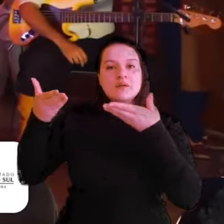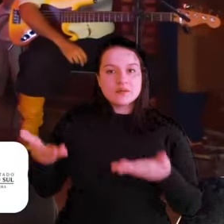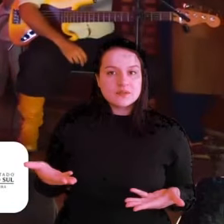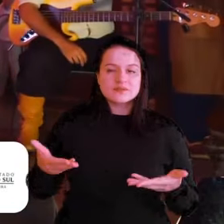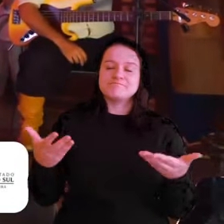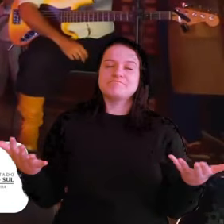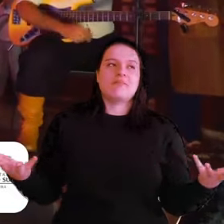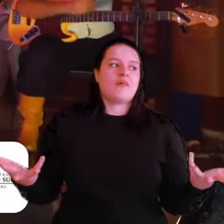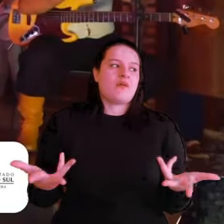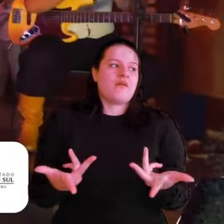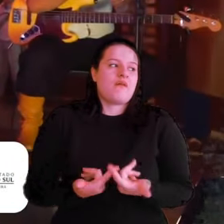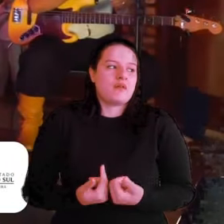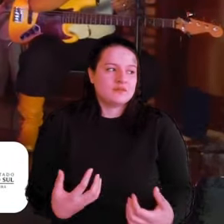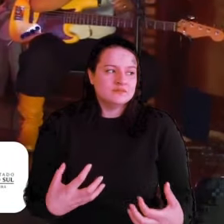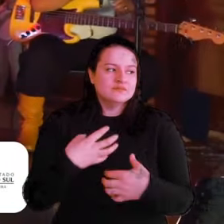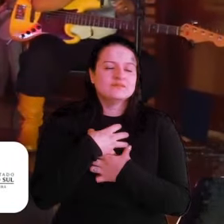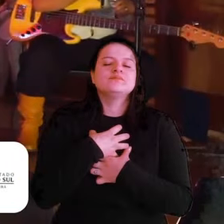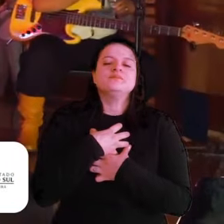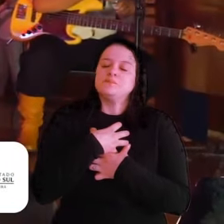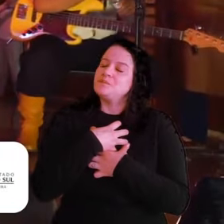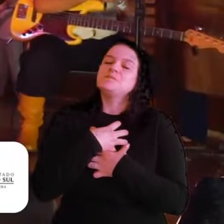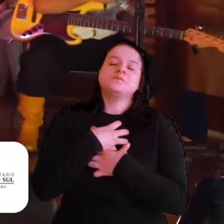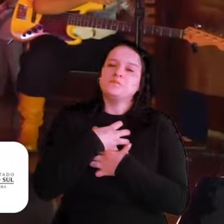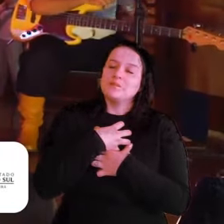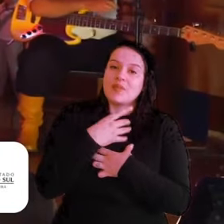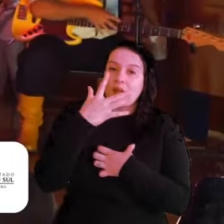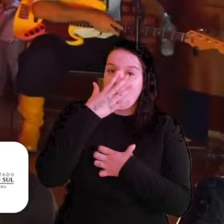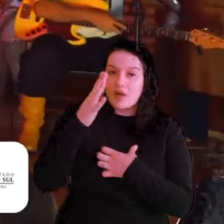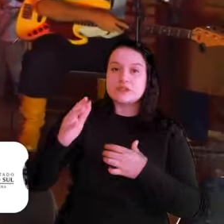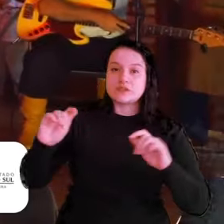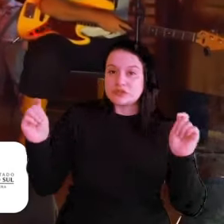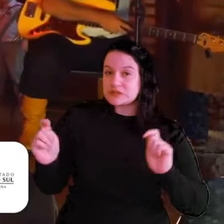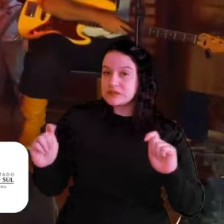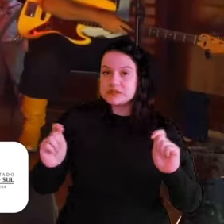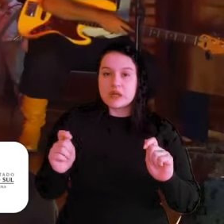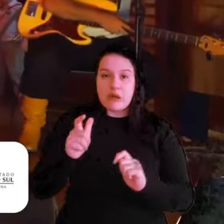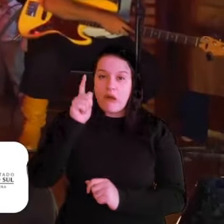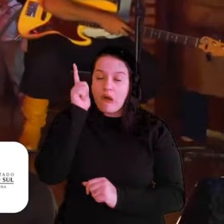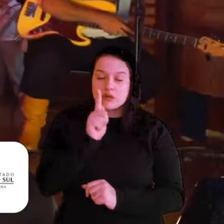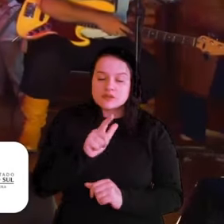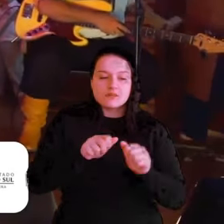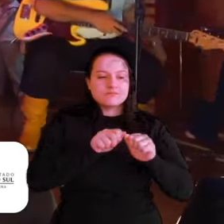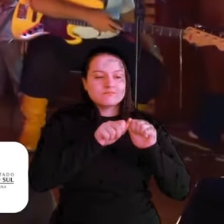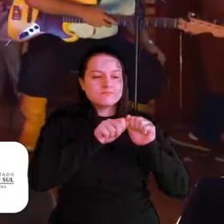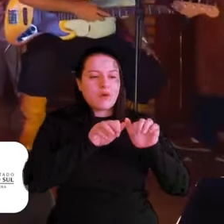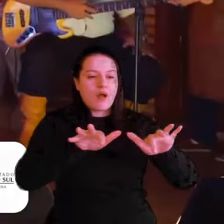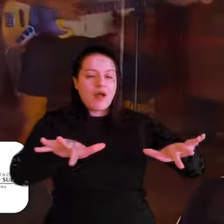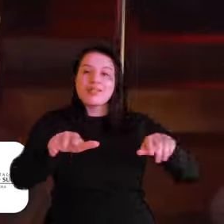Chiquito e Bordoneio. Uma grande honra, né? E eu acho que a gente alcançou tanto as pessoas, mas a